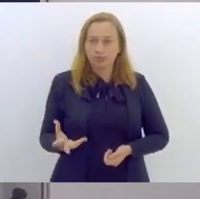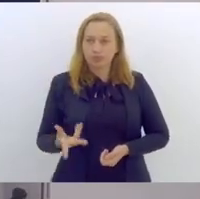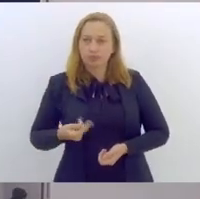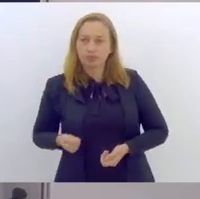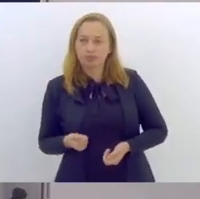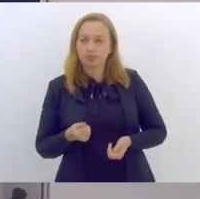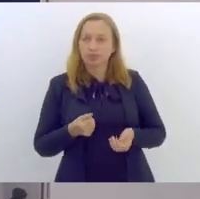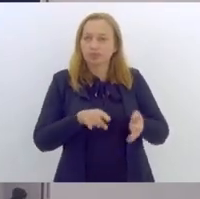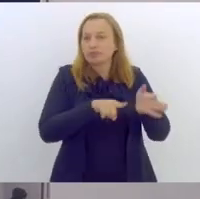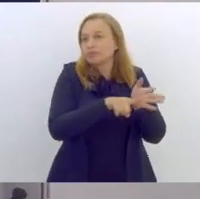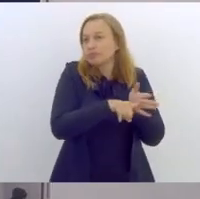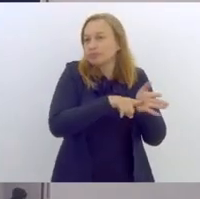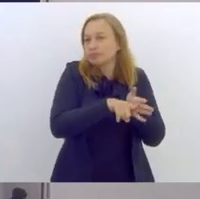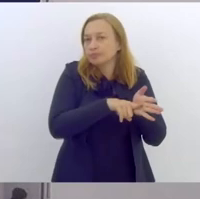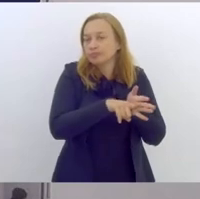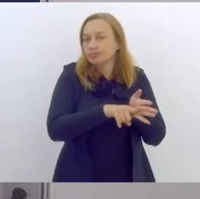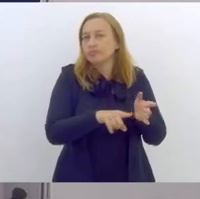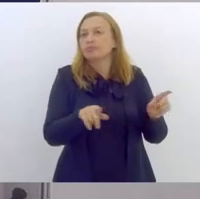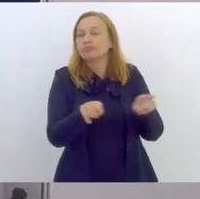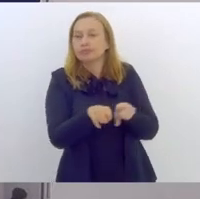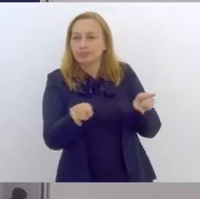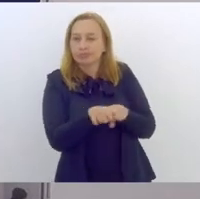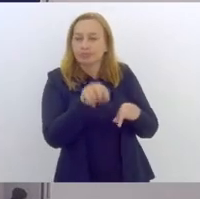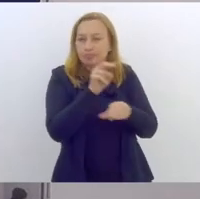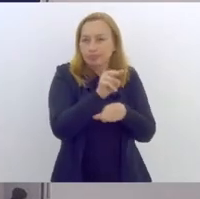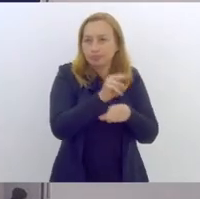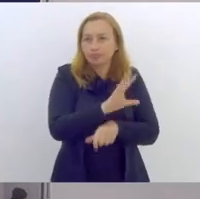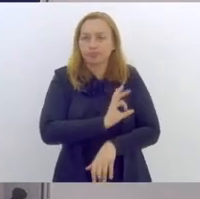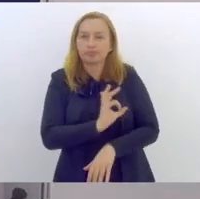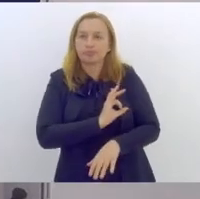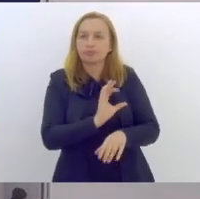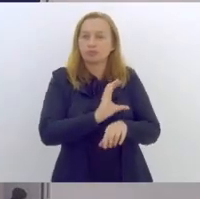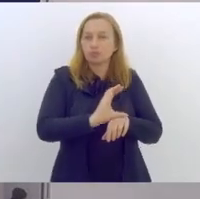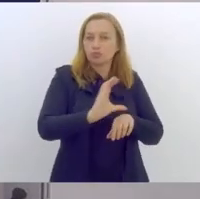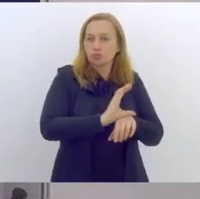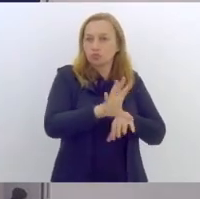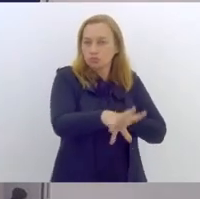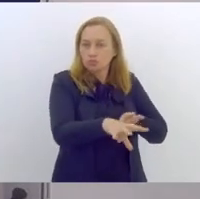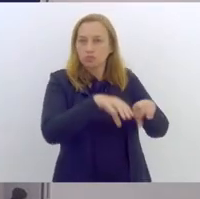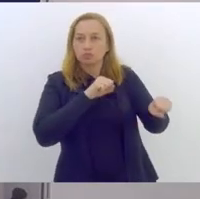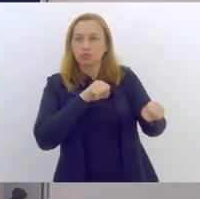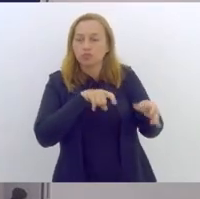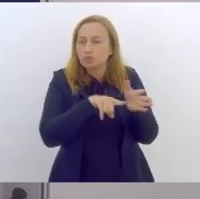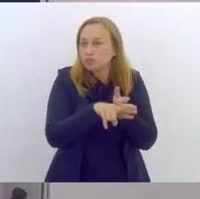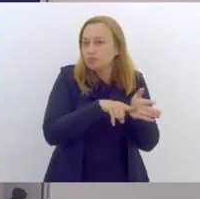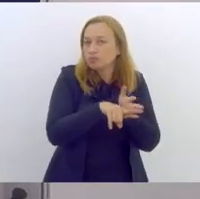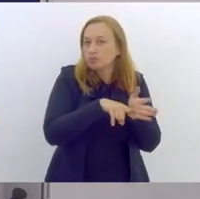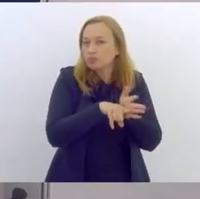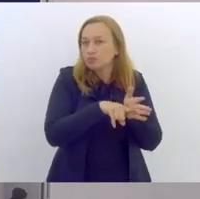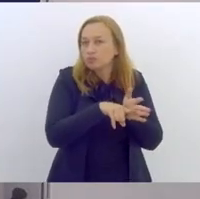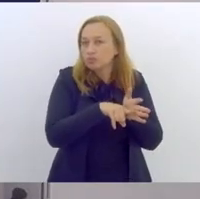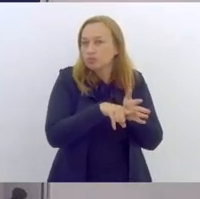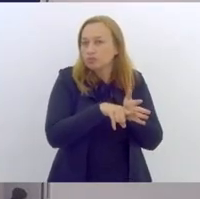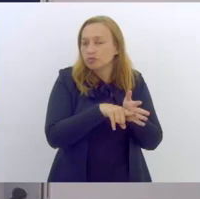também aprovado em inspetor faça o curso de formação de investigador e